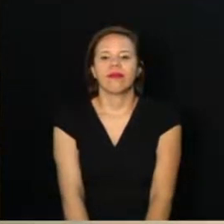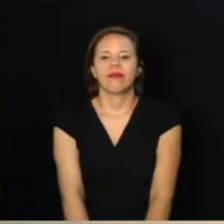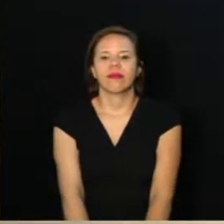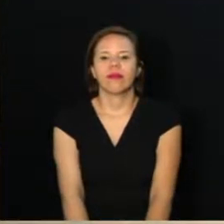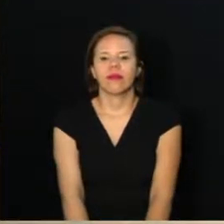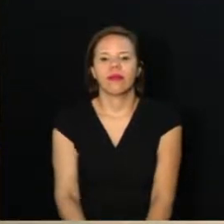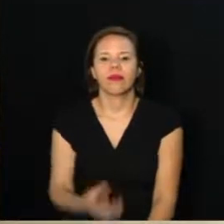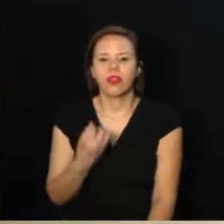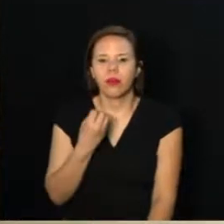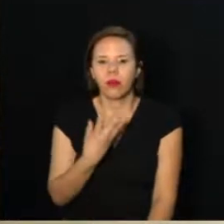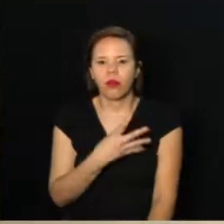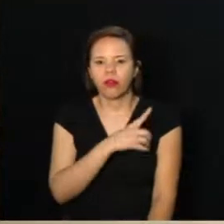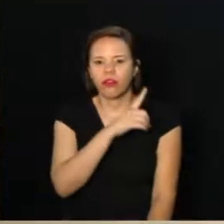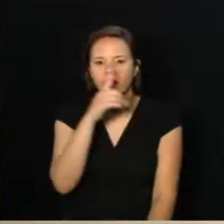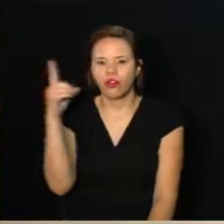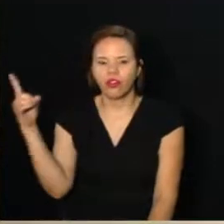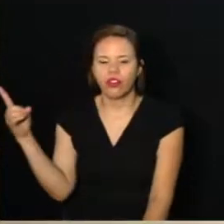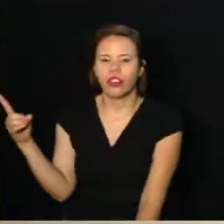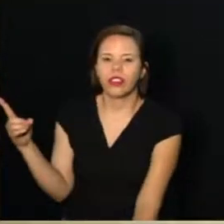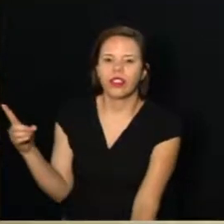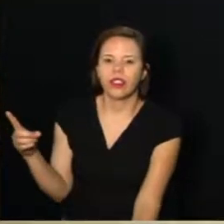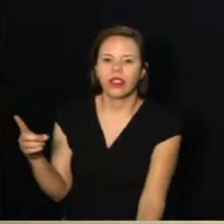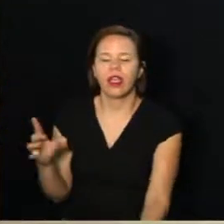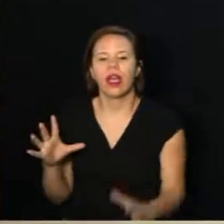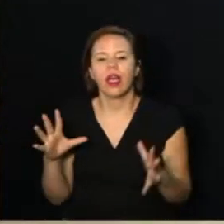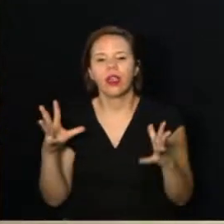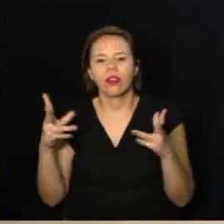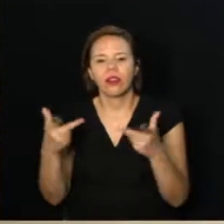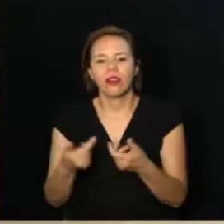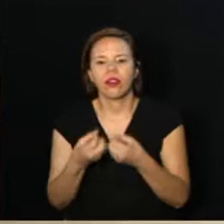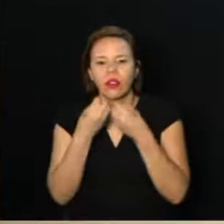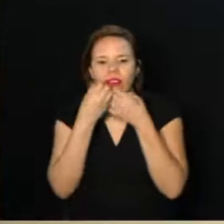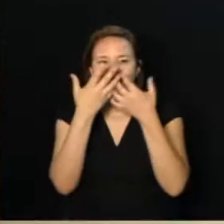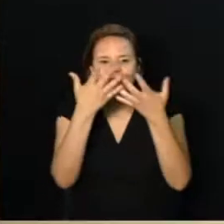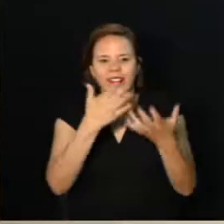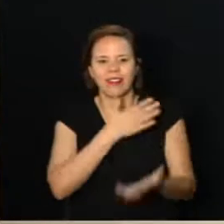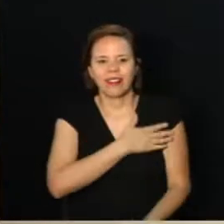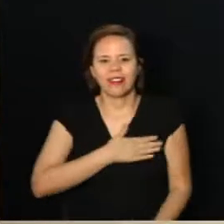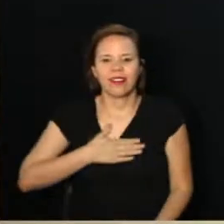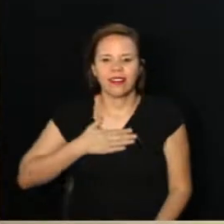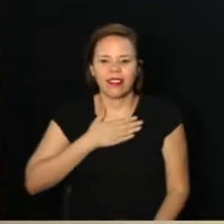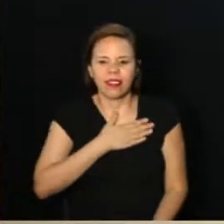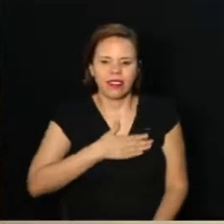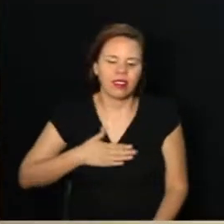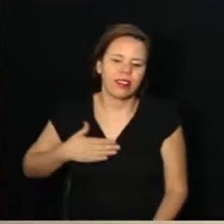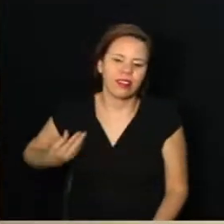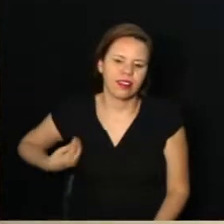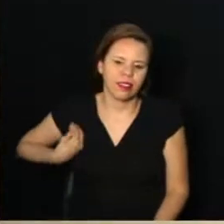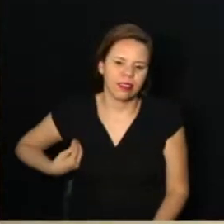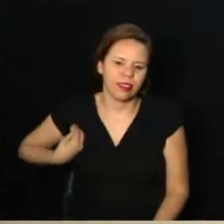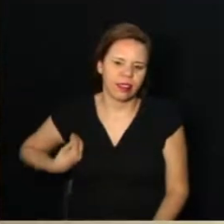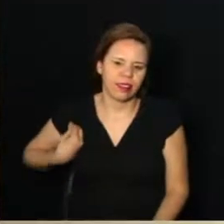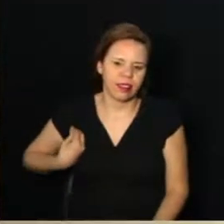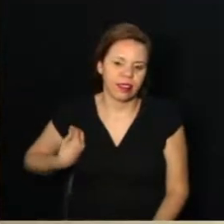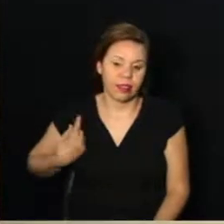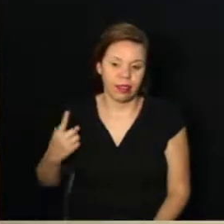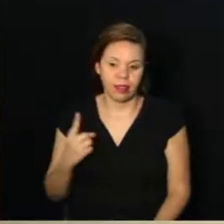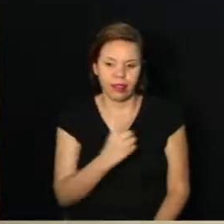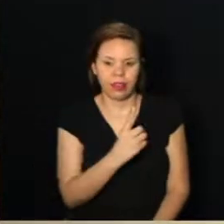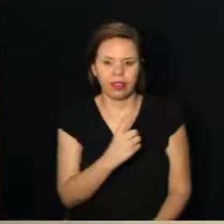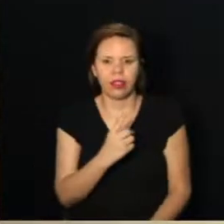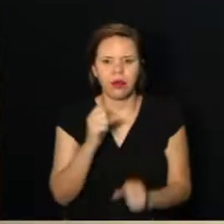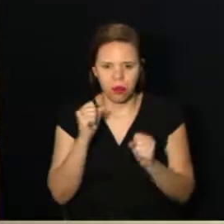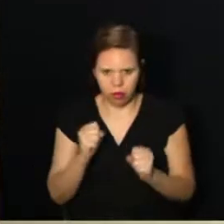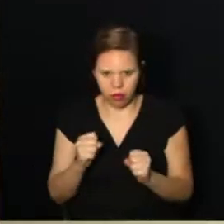Bom dia a todos. Como eu disse, é um prazer estar aqui. Eu posso